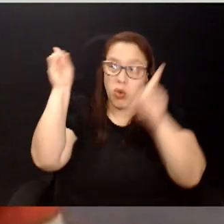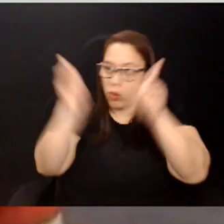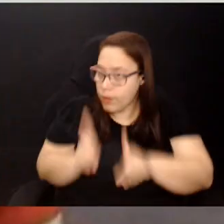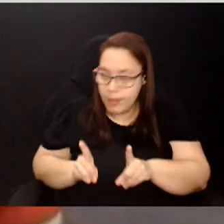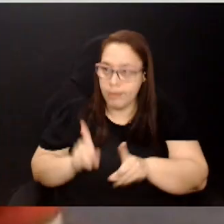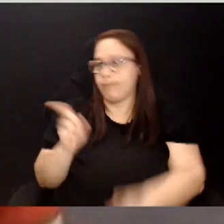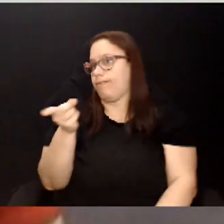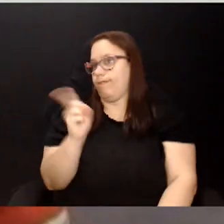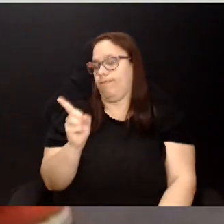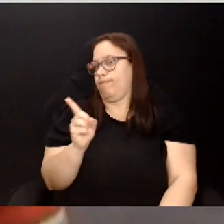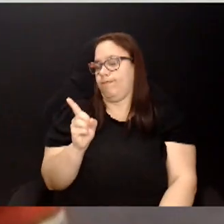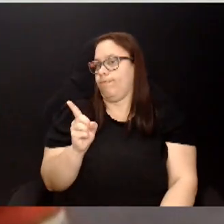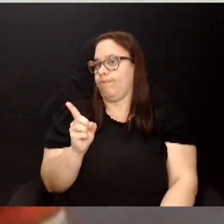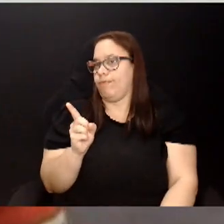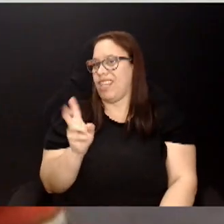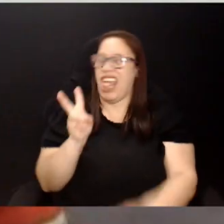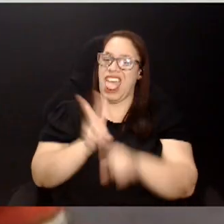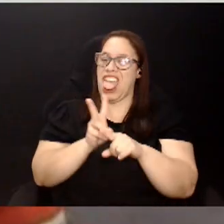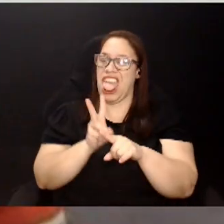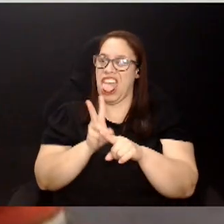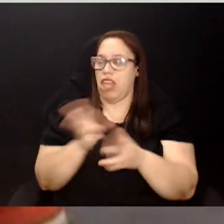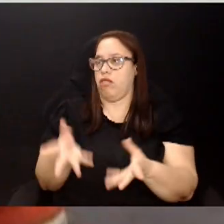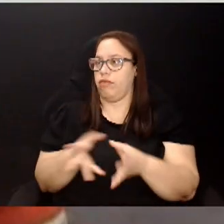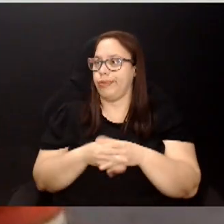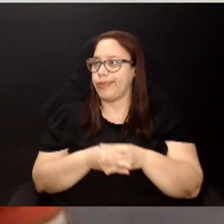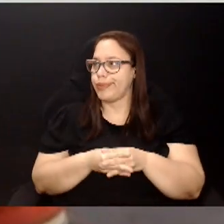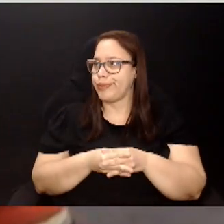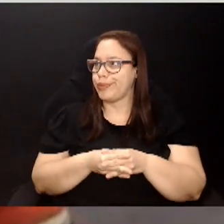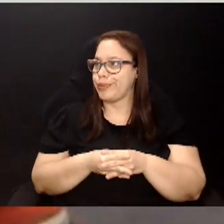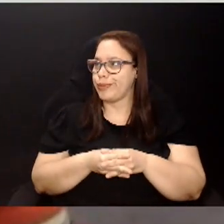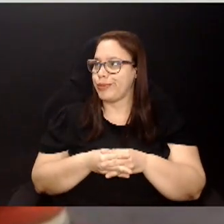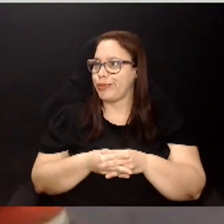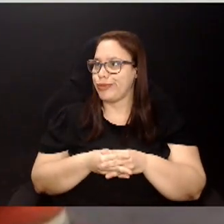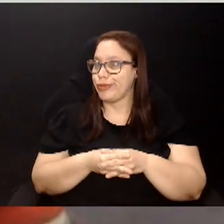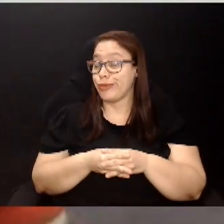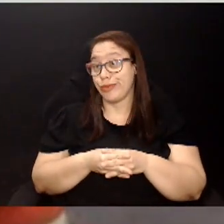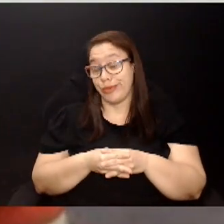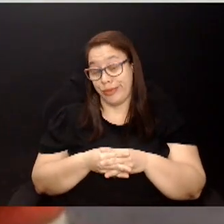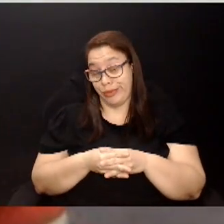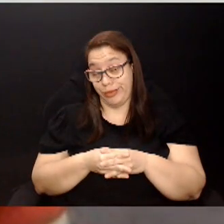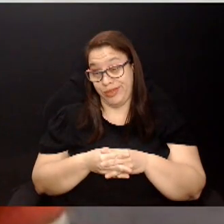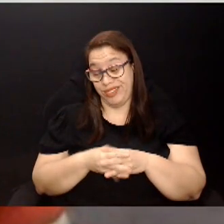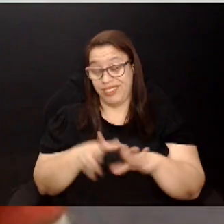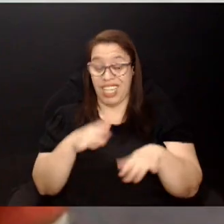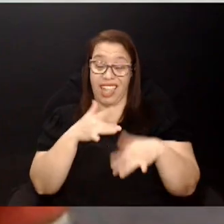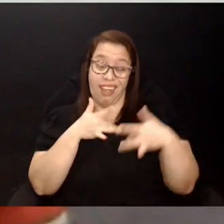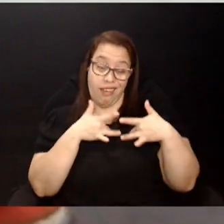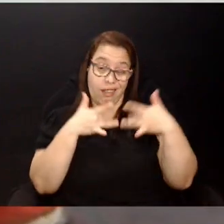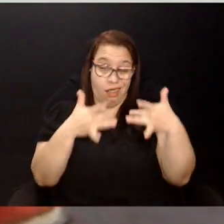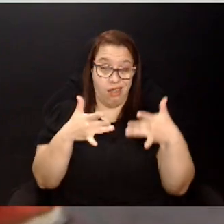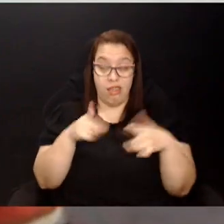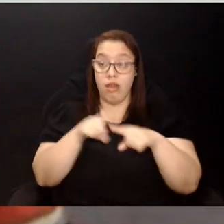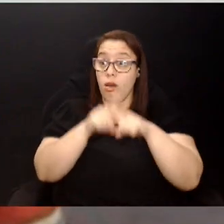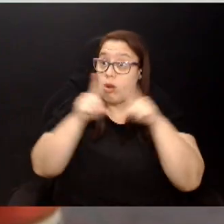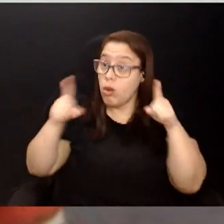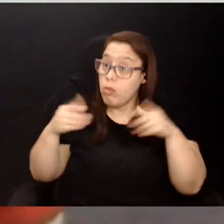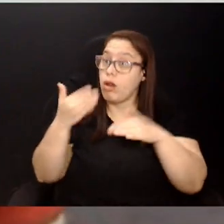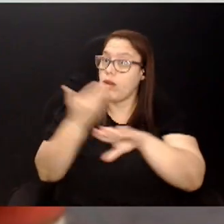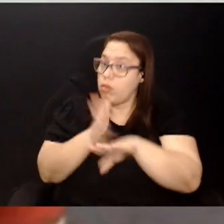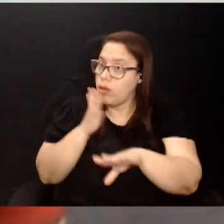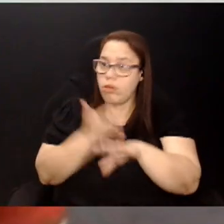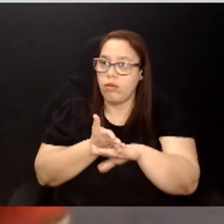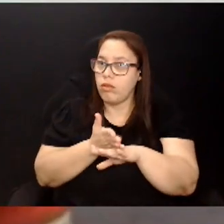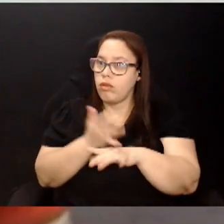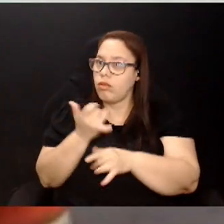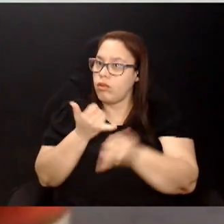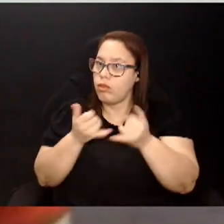é assistencialismo, não é questão de caridade, mas é uma prática da diversidade a